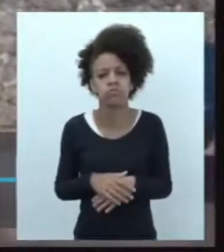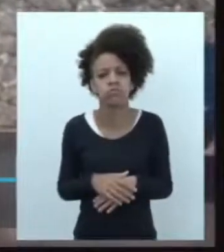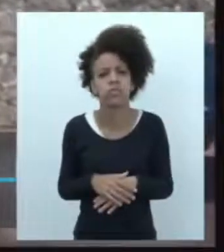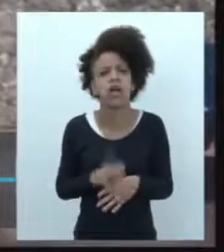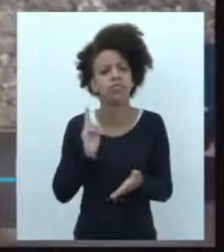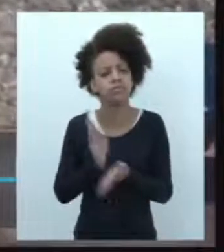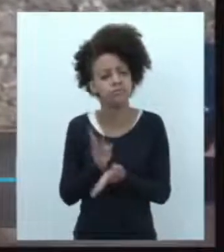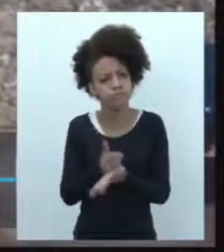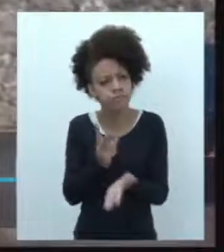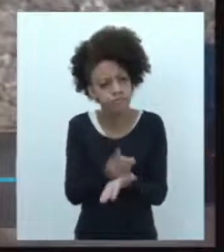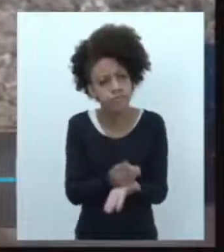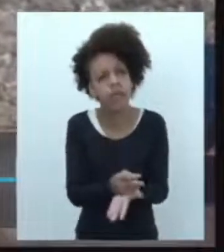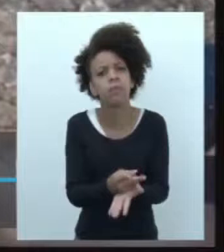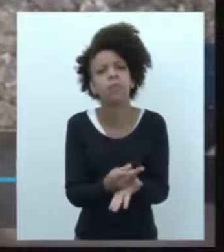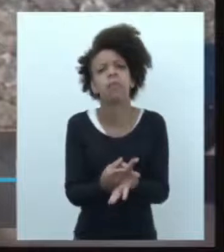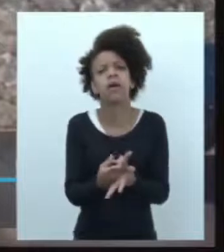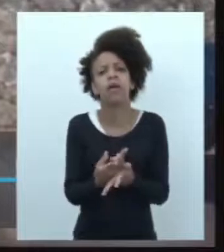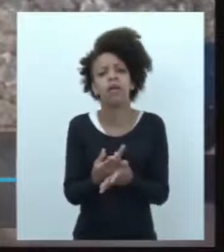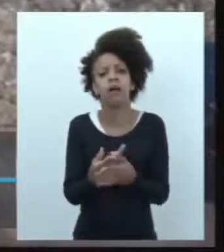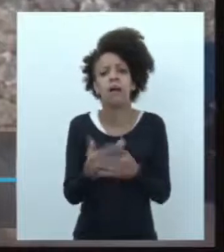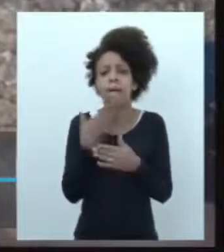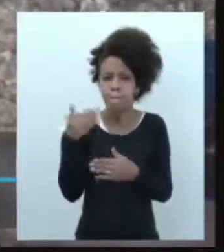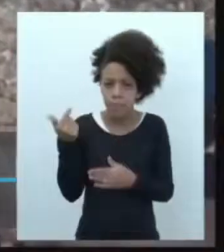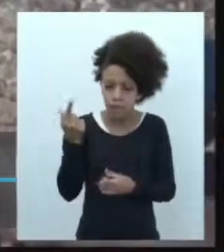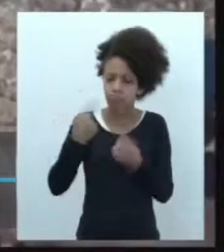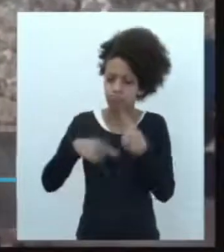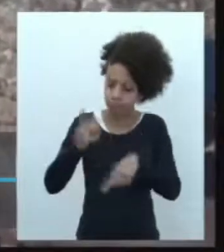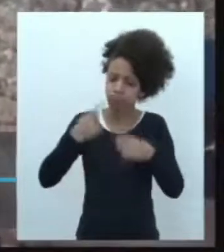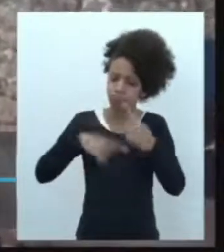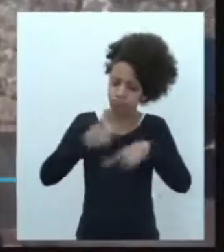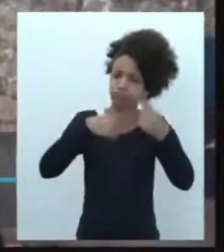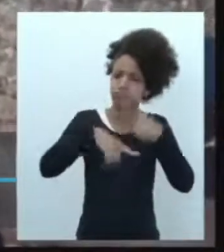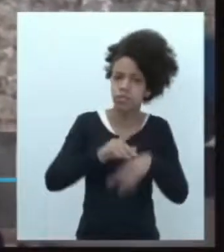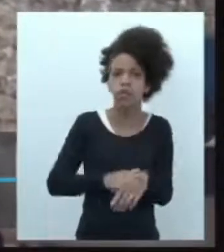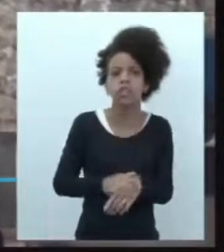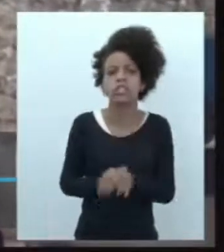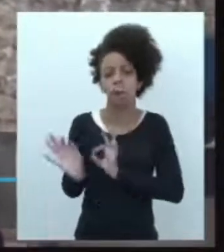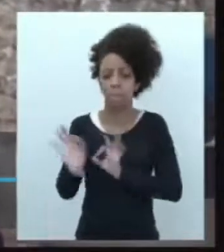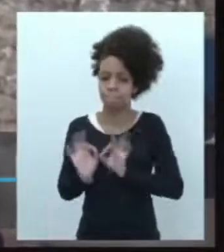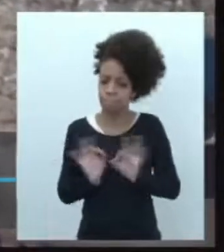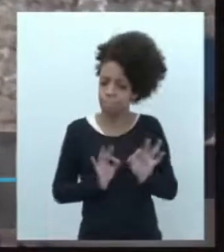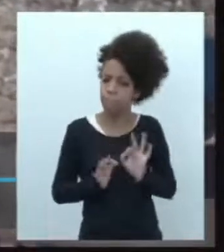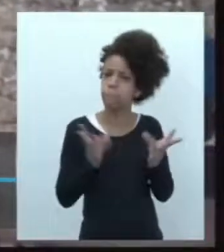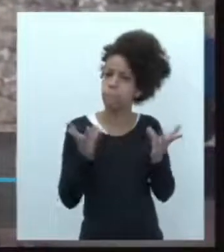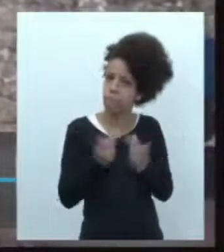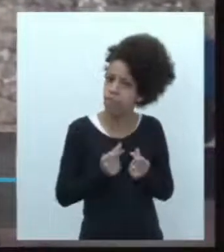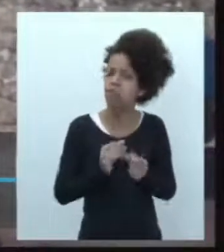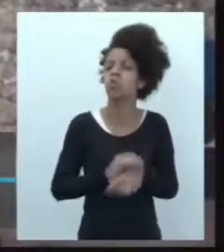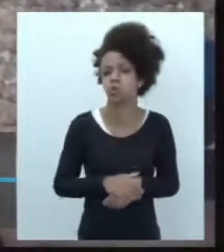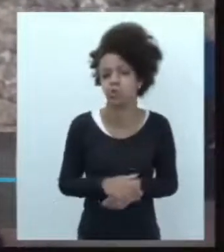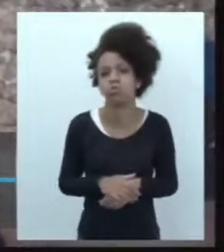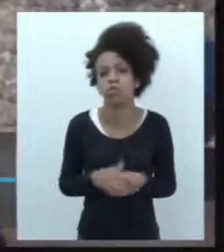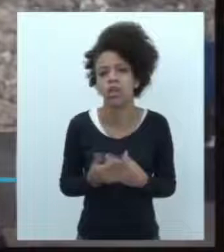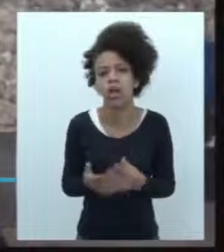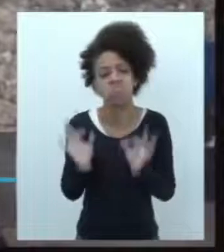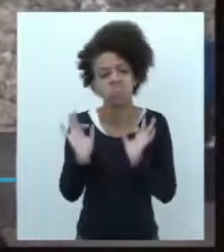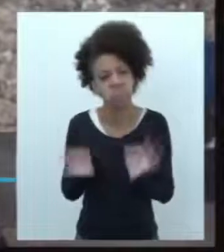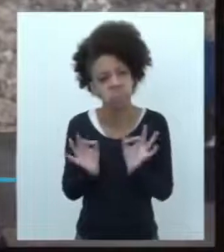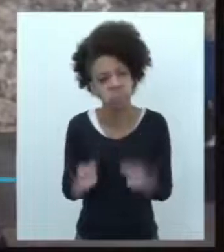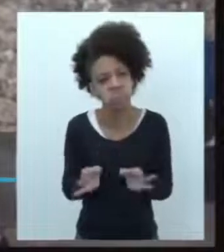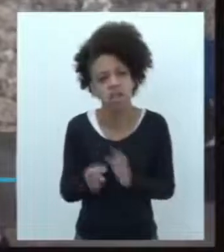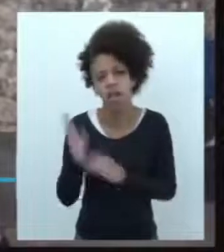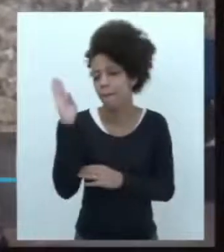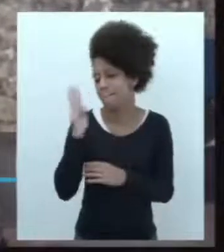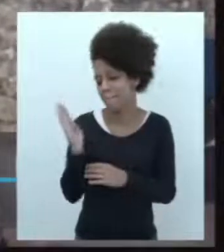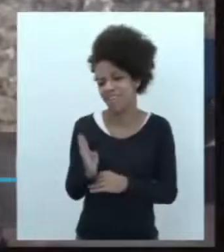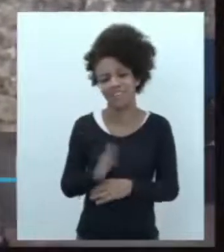vez mais as pessoas estão melhorando isso e lapidando isso, e está ficando maravilhoso, genuinamente